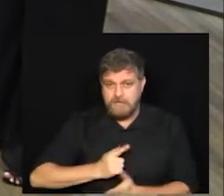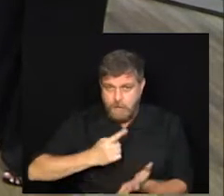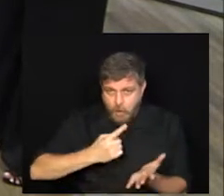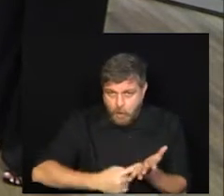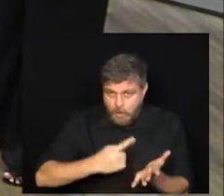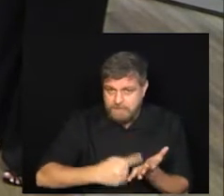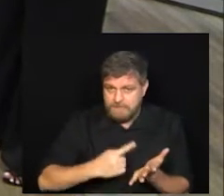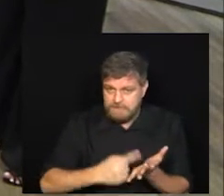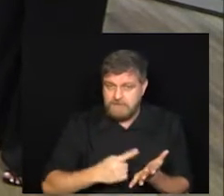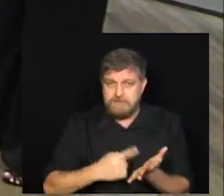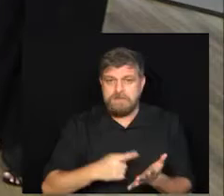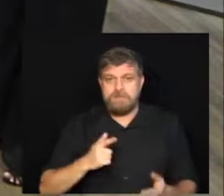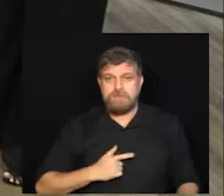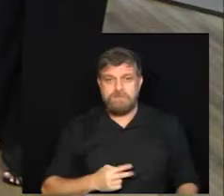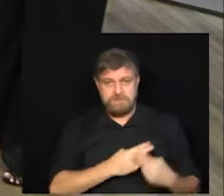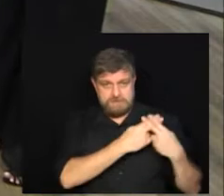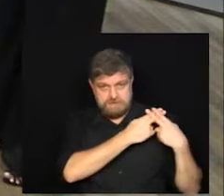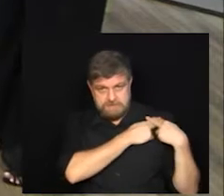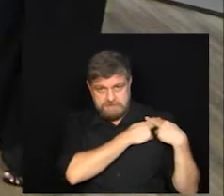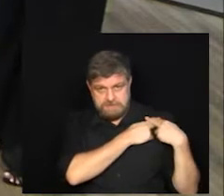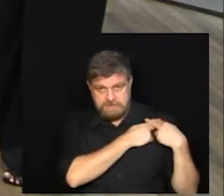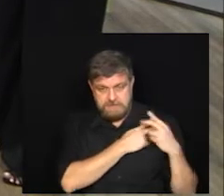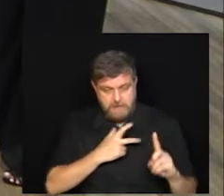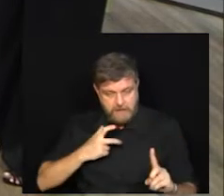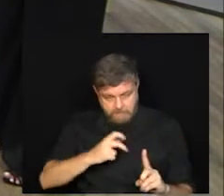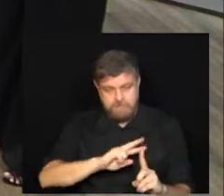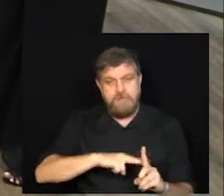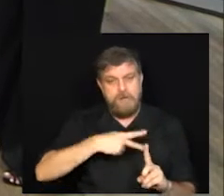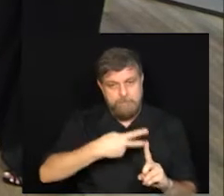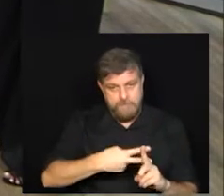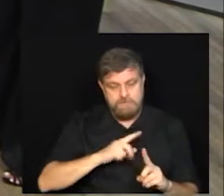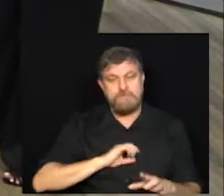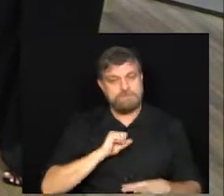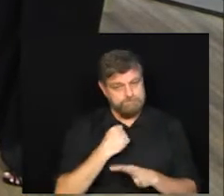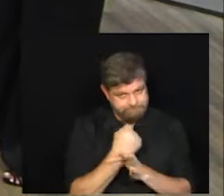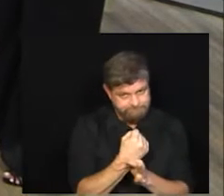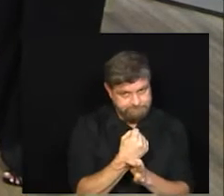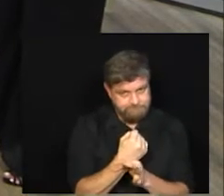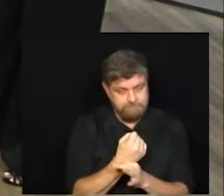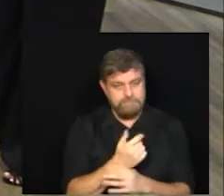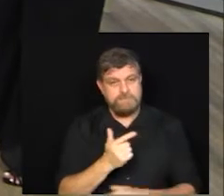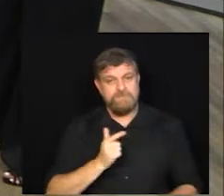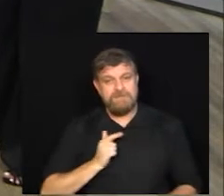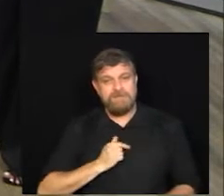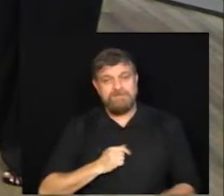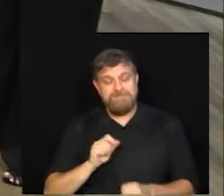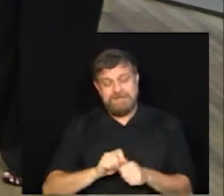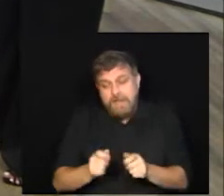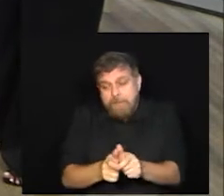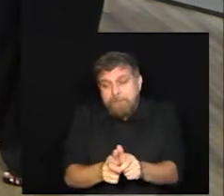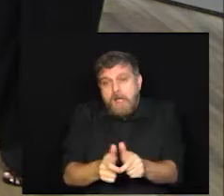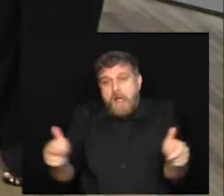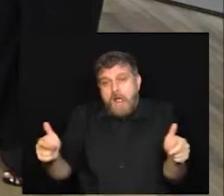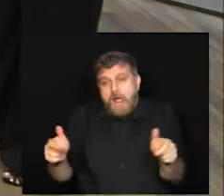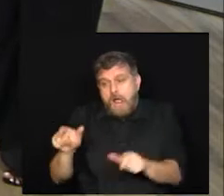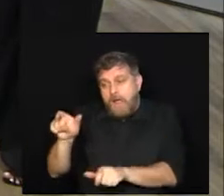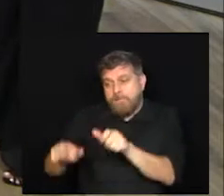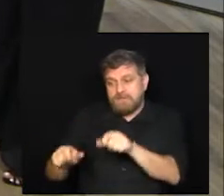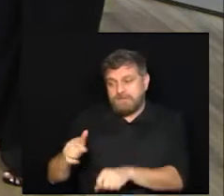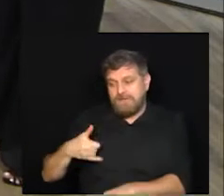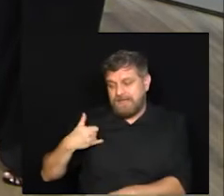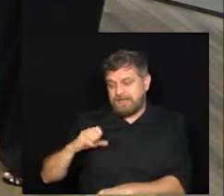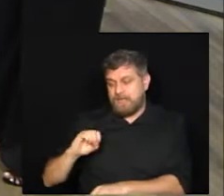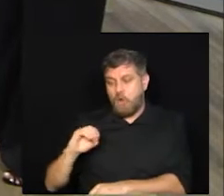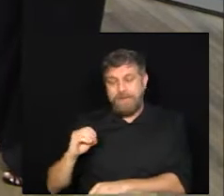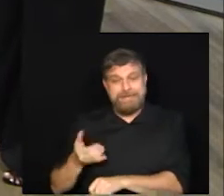de acordo com as autoridades, essa dose está garantida. É só que não vai ampliar para o público de 80